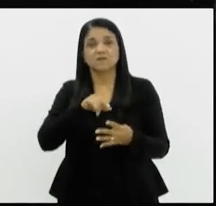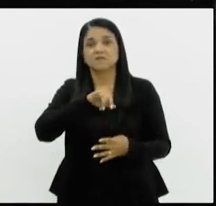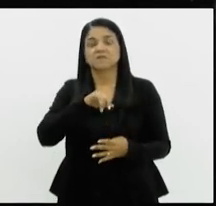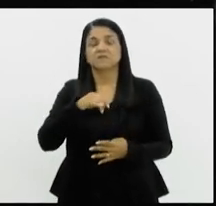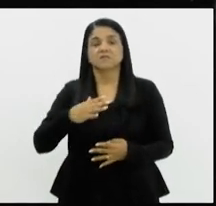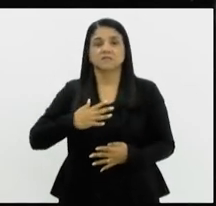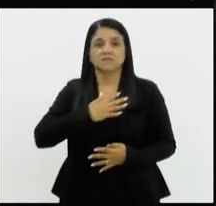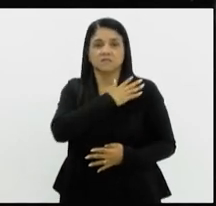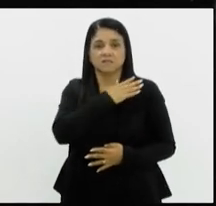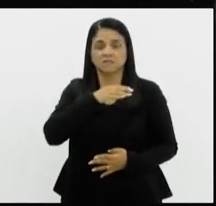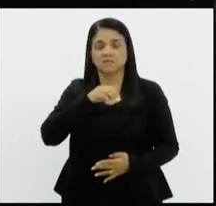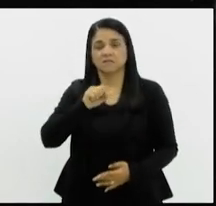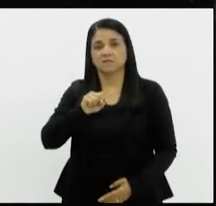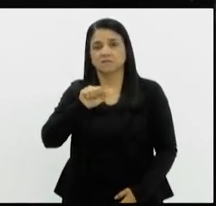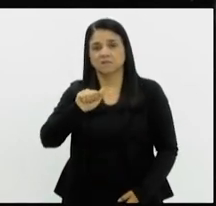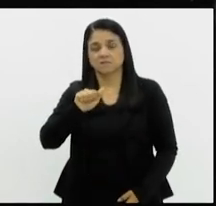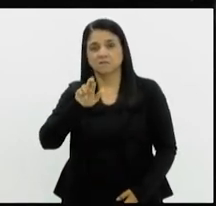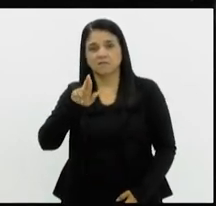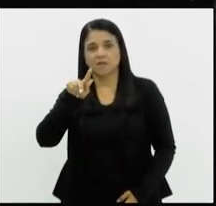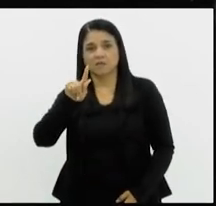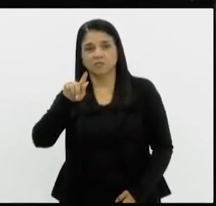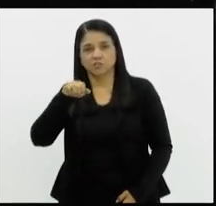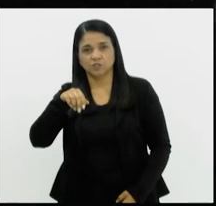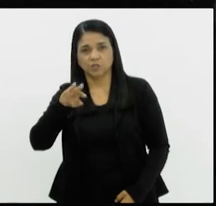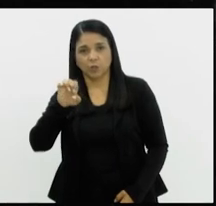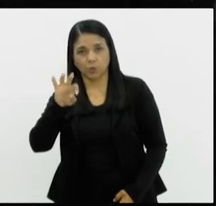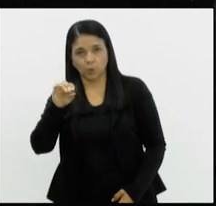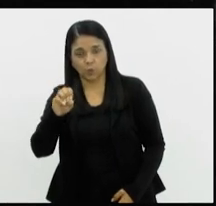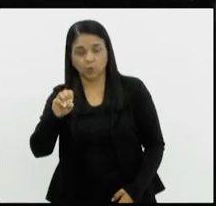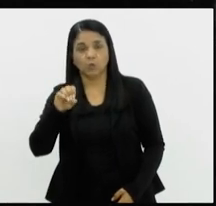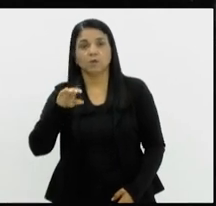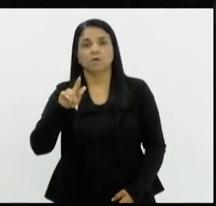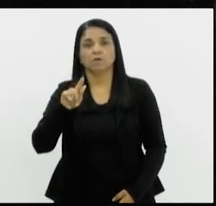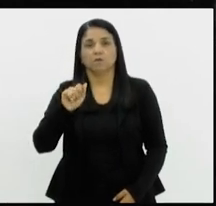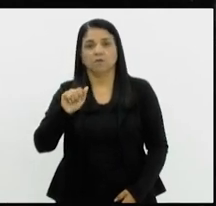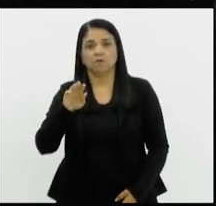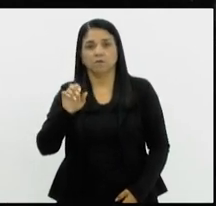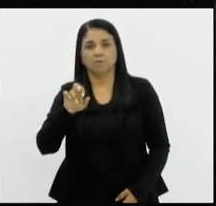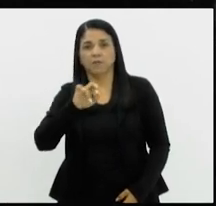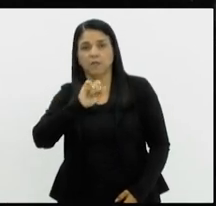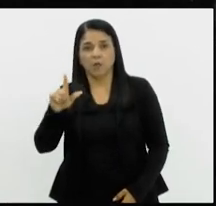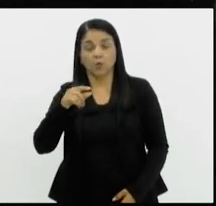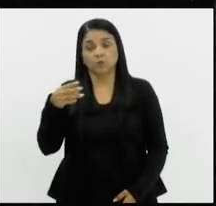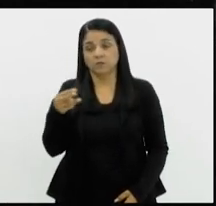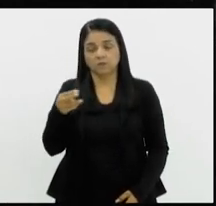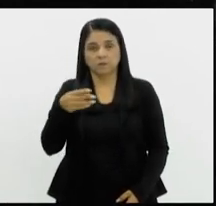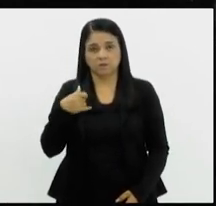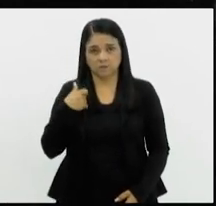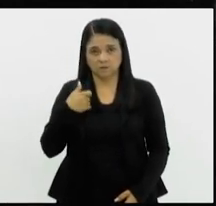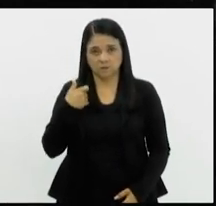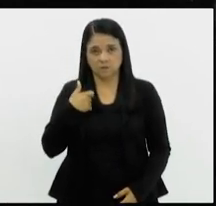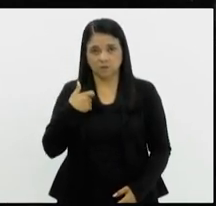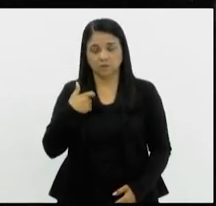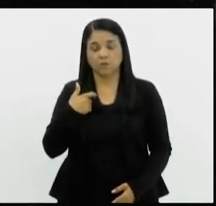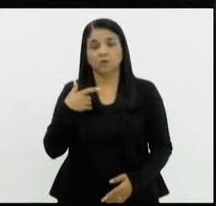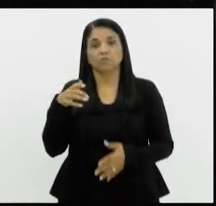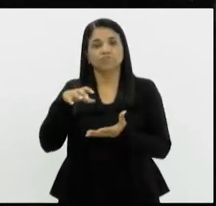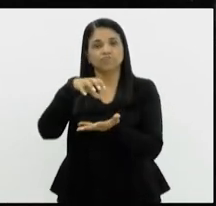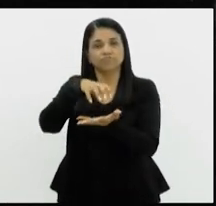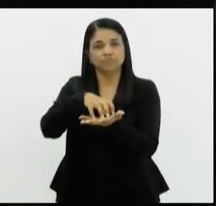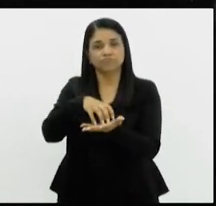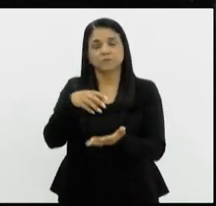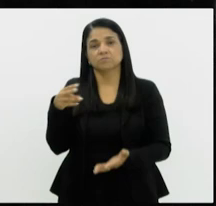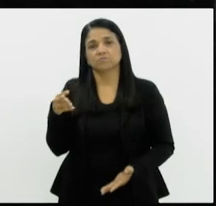Leite Fernandes 33 anos tava compondo o g do 35º batalhão